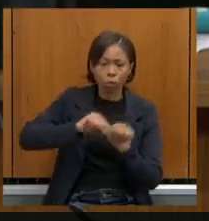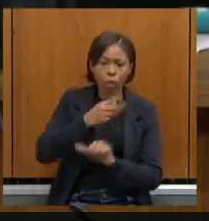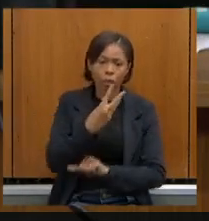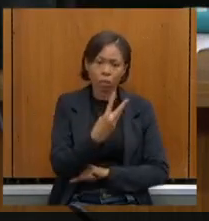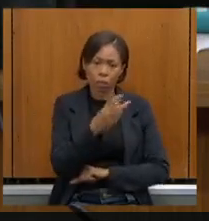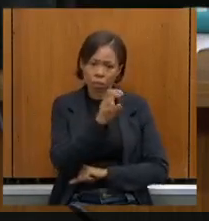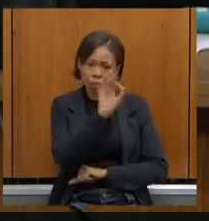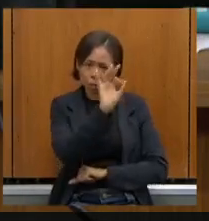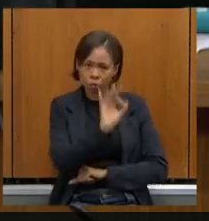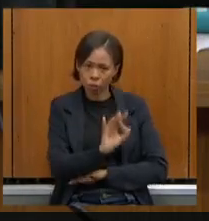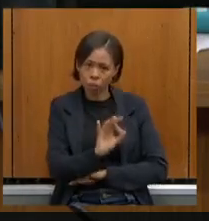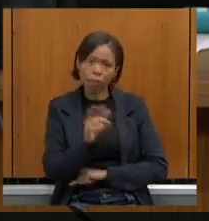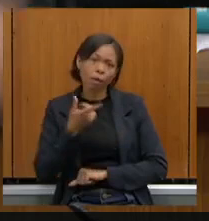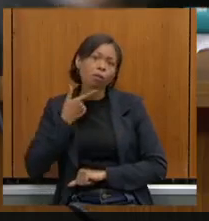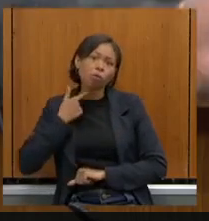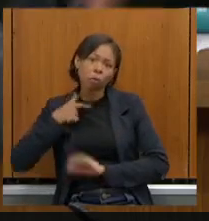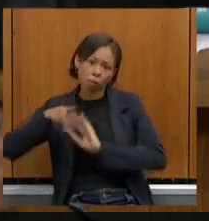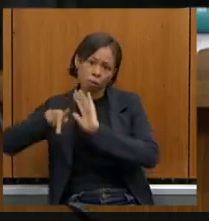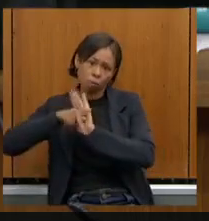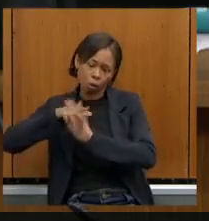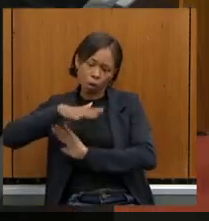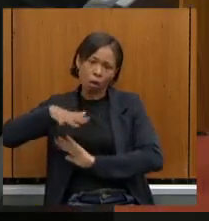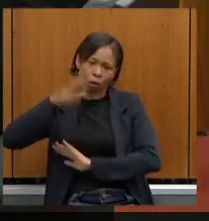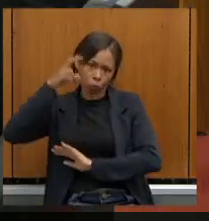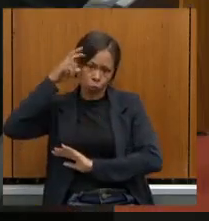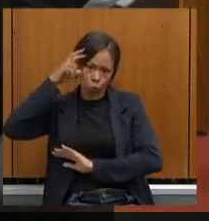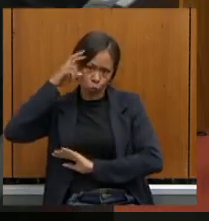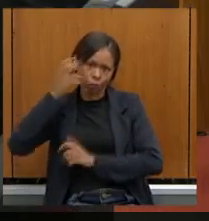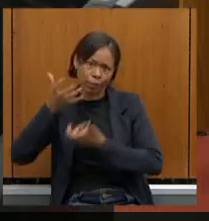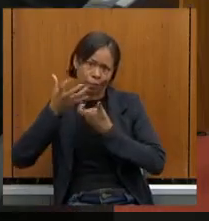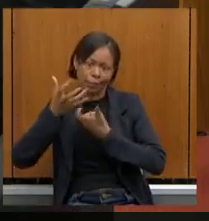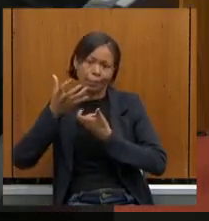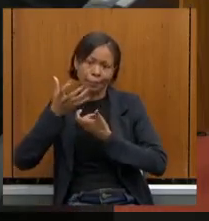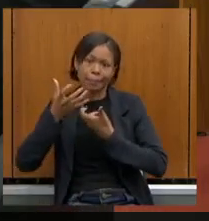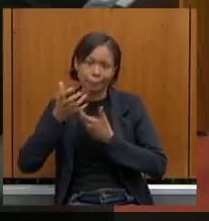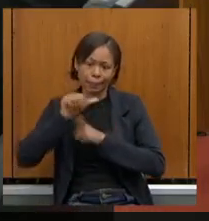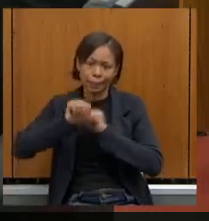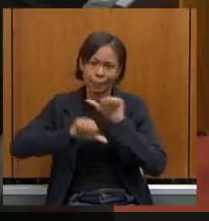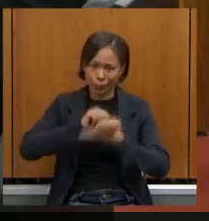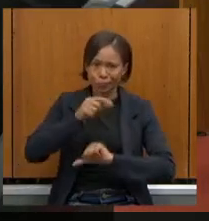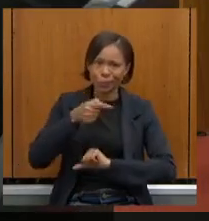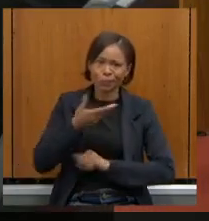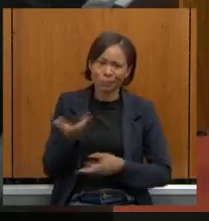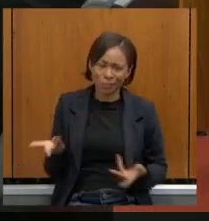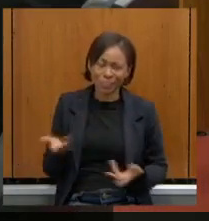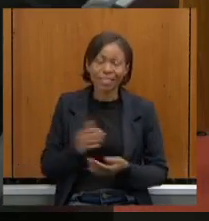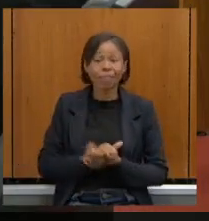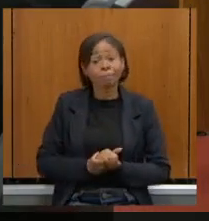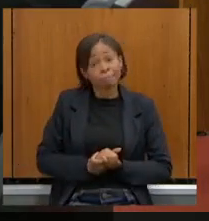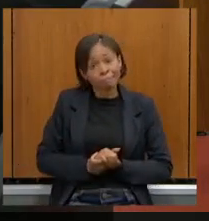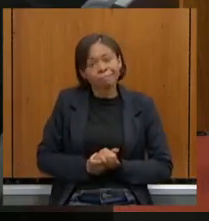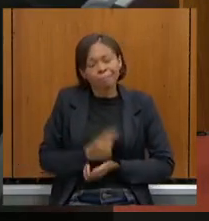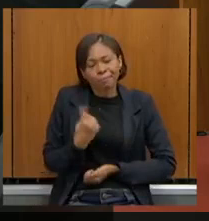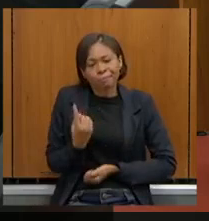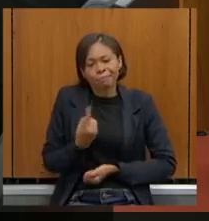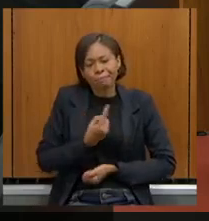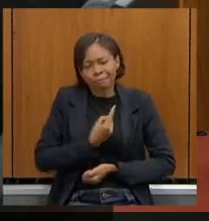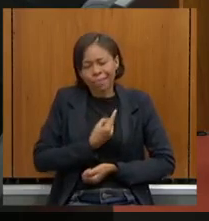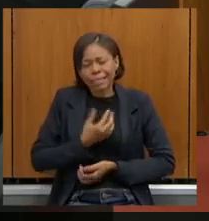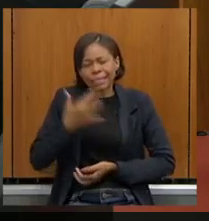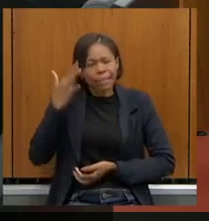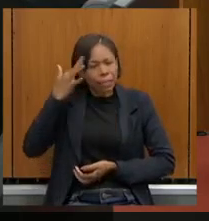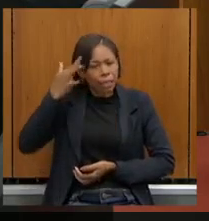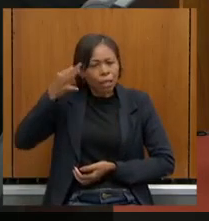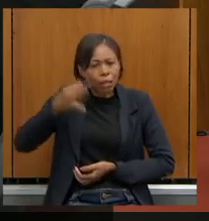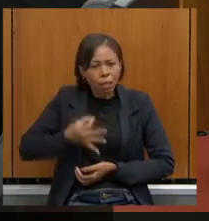Bosco? do cenário da cultura, de todos os sindicatos aí, Satédia, Simpar, que por aí vai, então, nós vamos aqui, eu tenho certeza que o